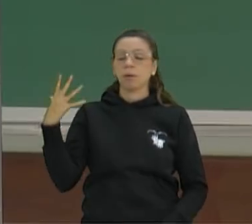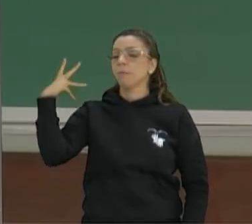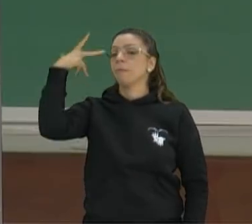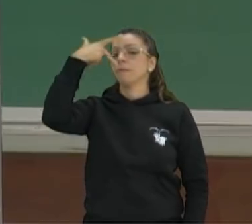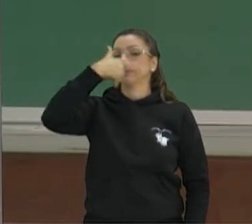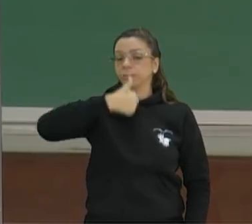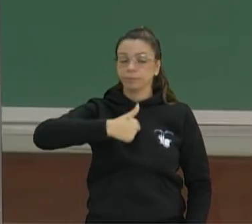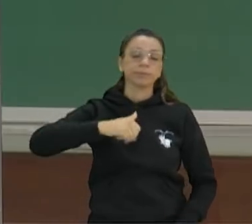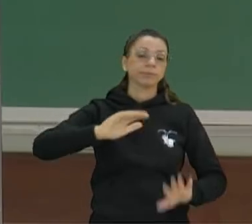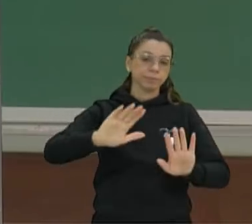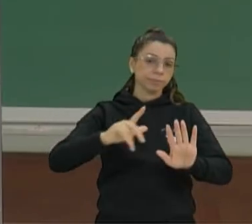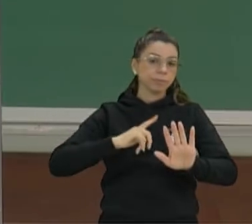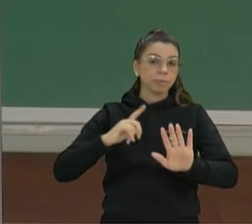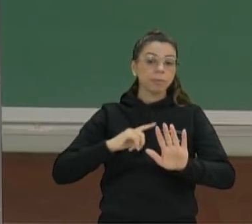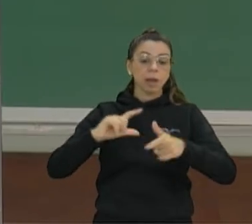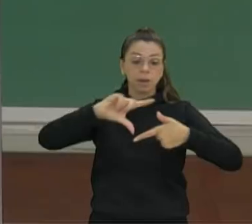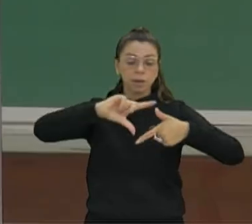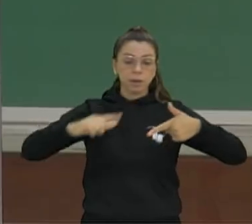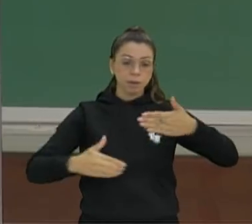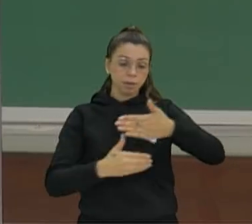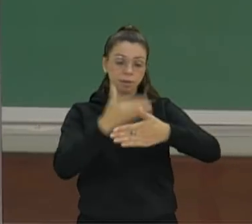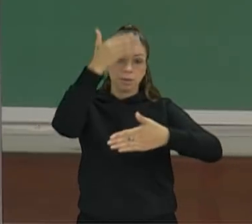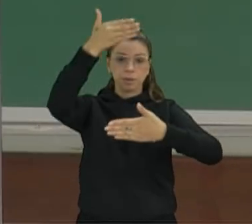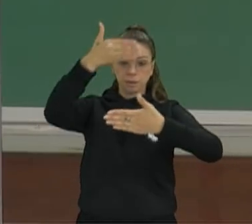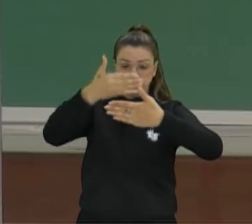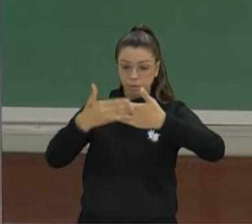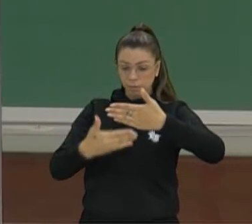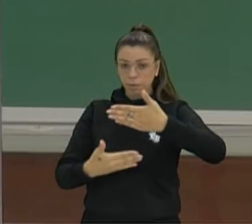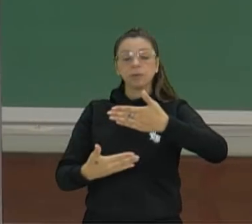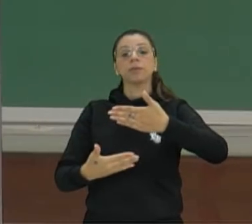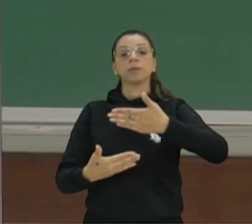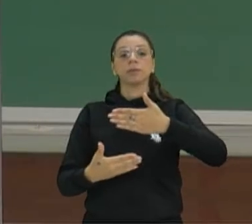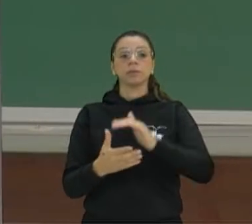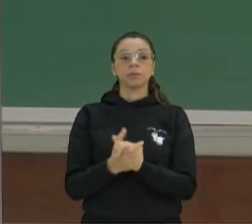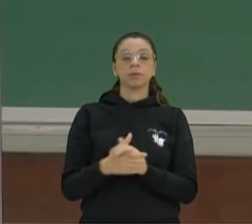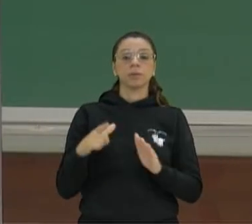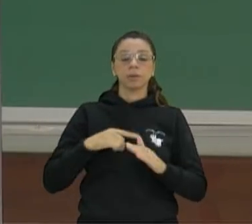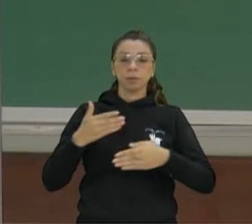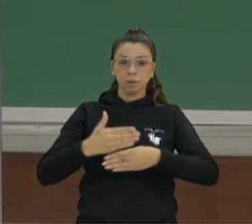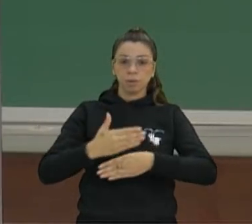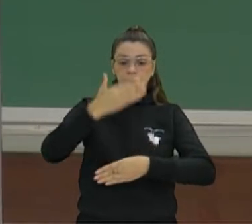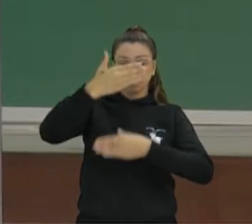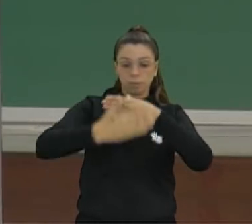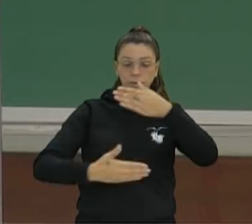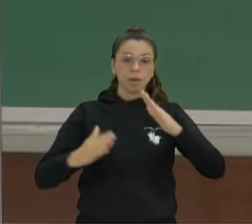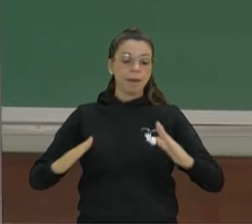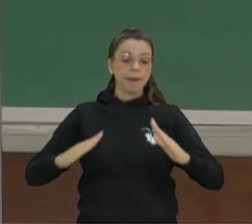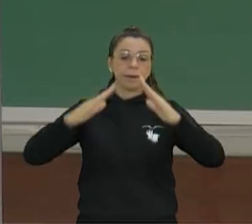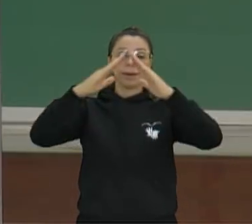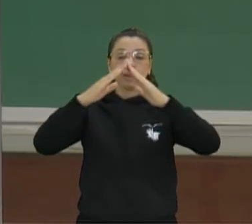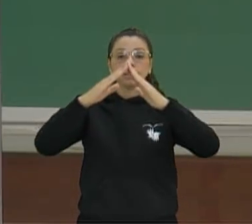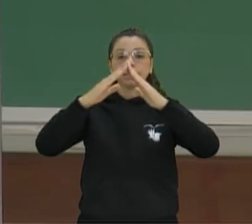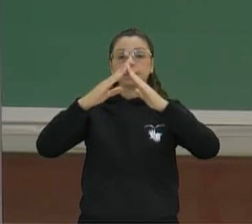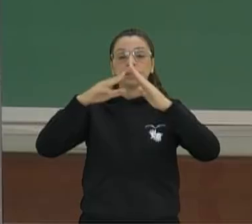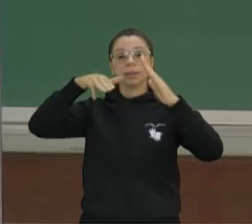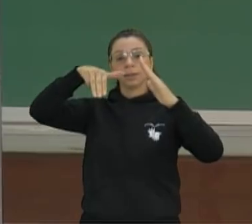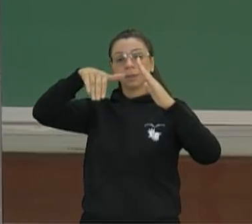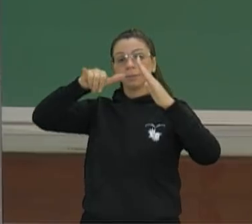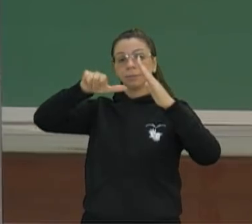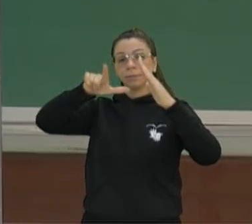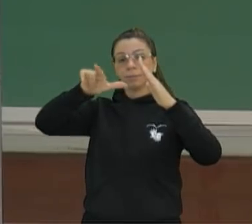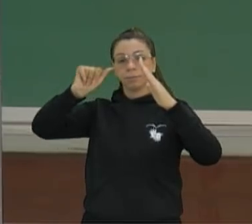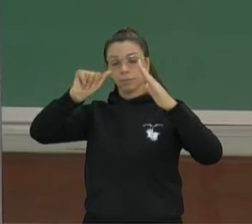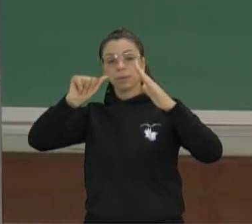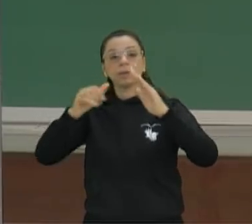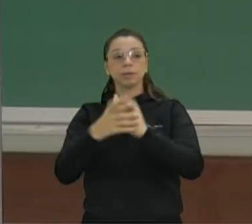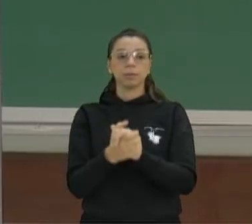Para identificar a geometria plana na fachada da réplica do frontão da Casa Mila, que é a parte